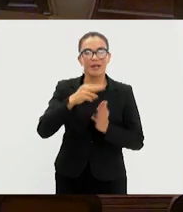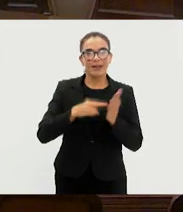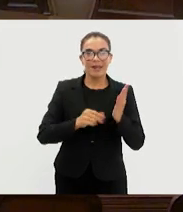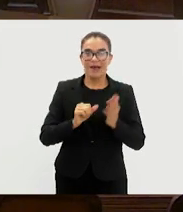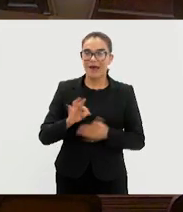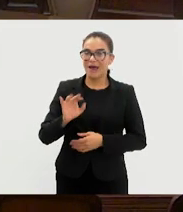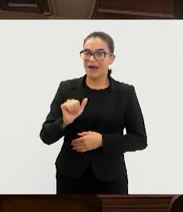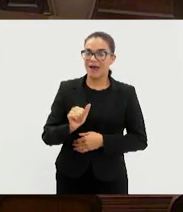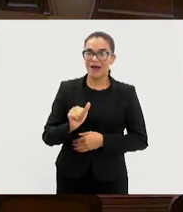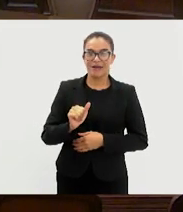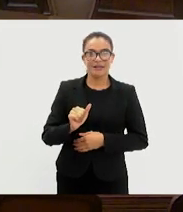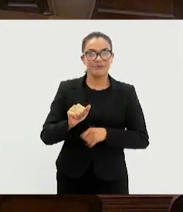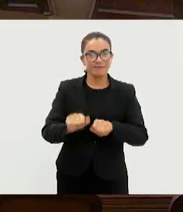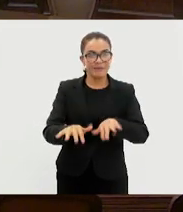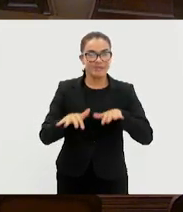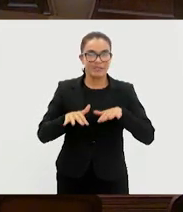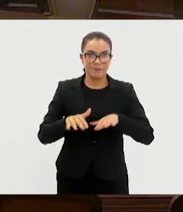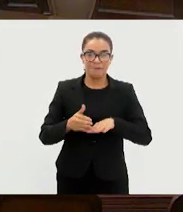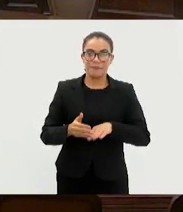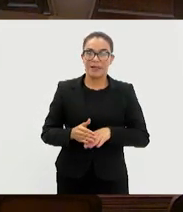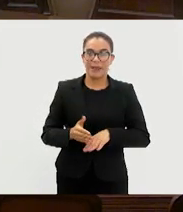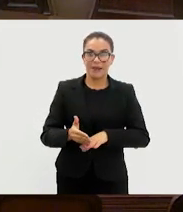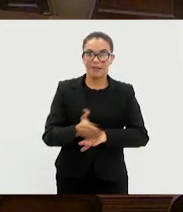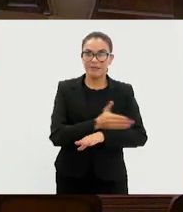da sessão anterior. Lida.